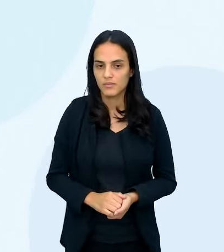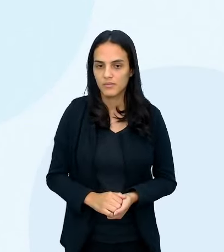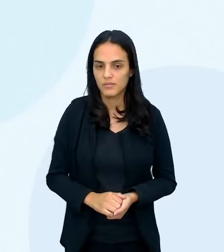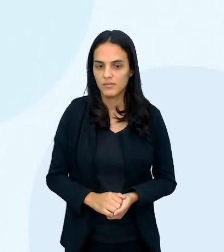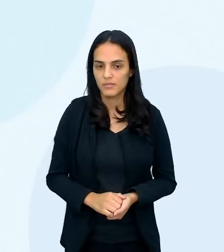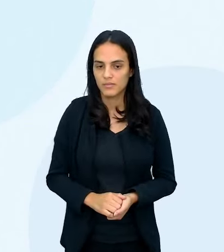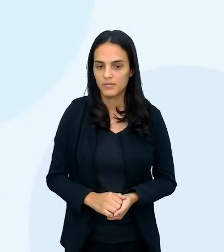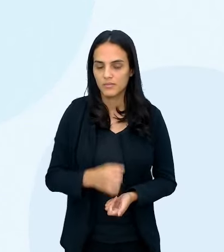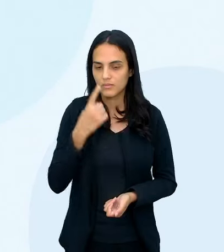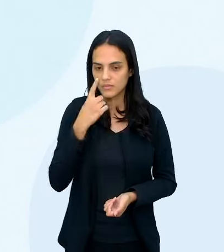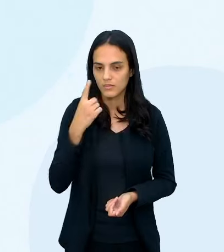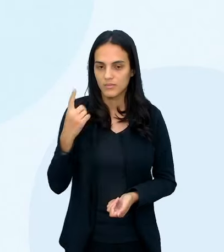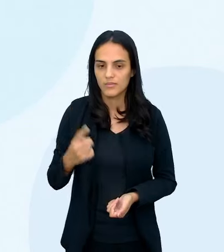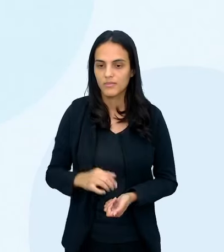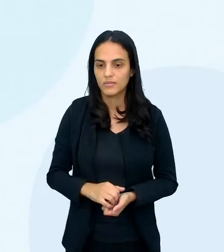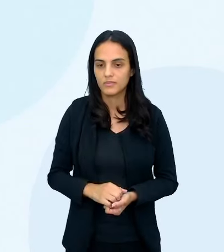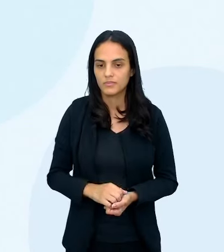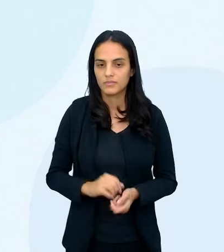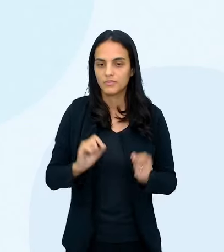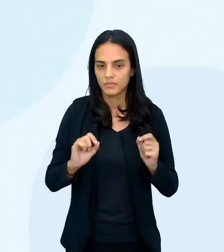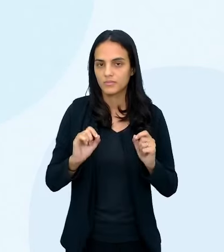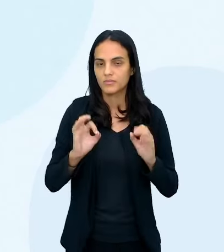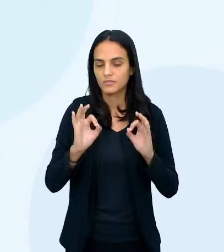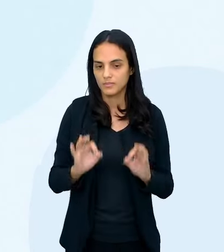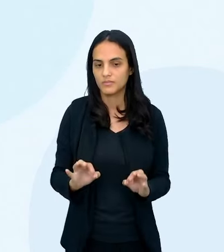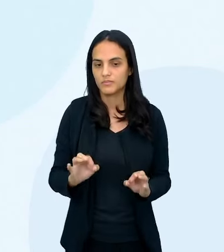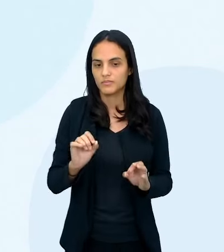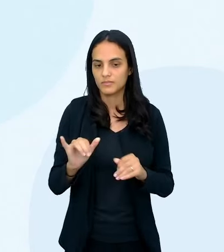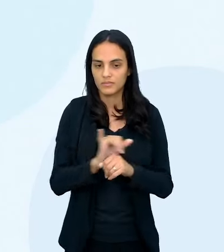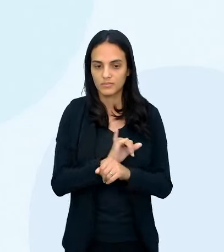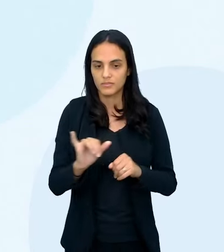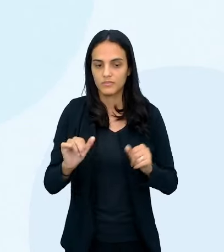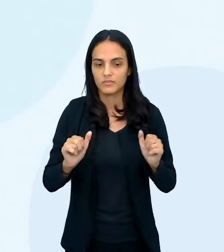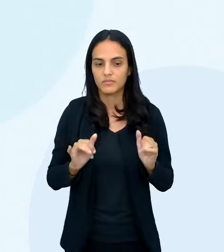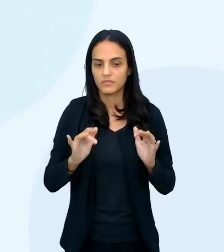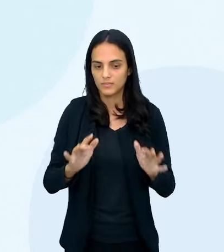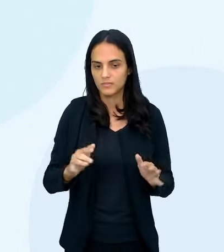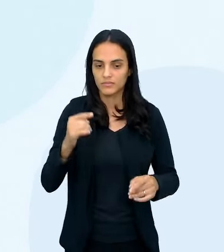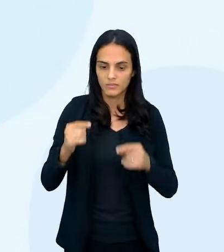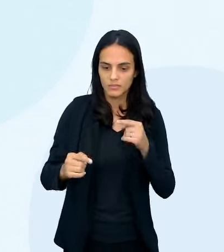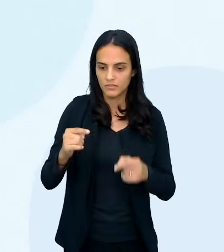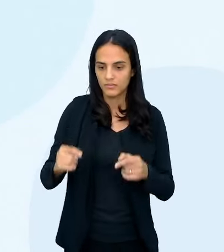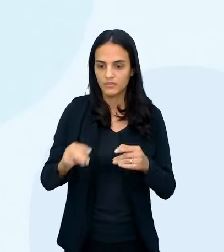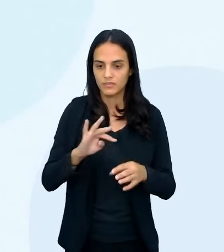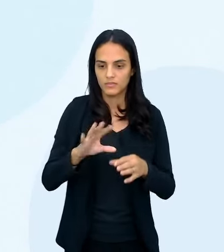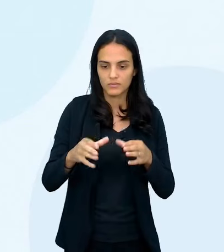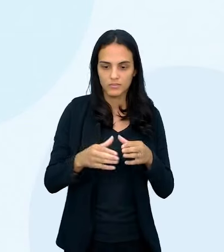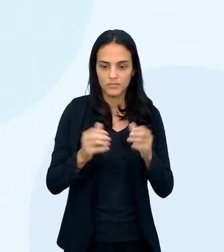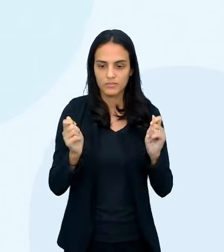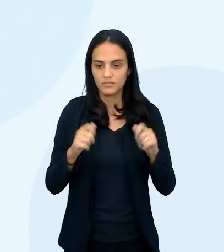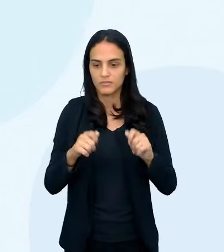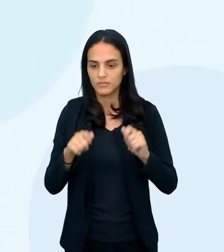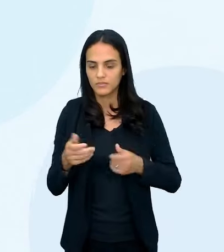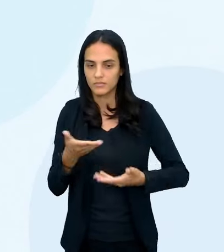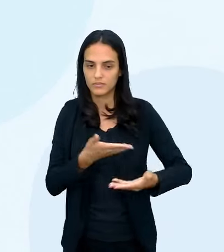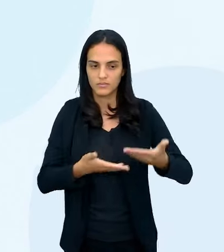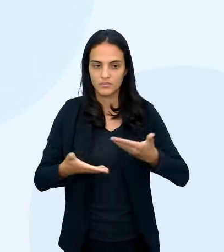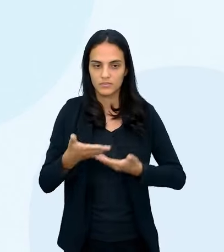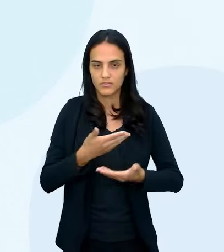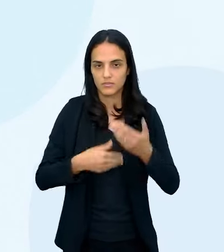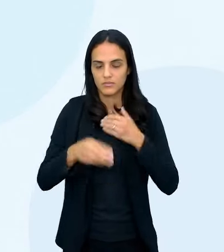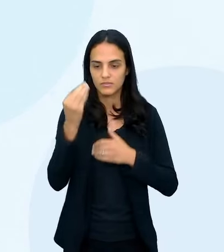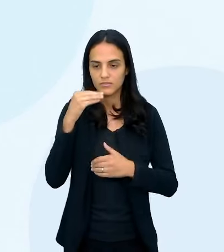lembrar do Fishball, que é exatamente o quê? Uma metodologia ativa de discussão em grupo, que promove diálogo e troca de